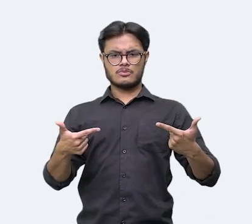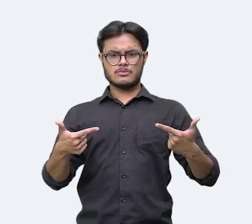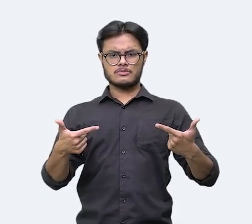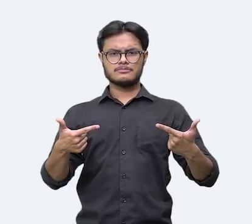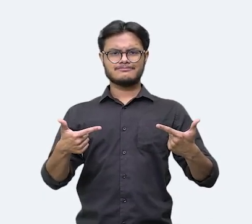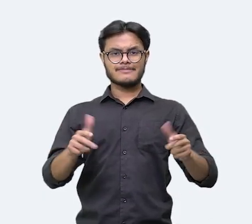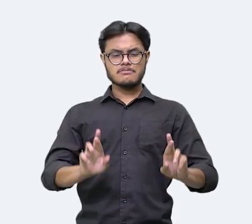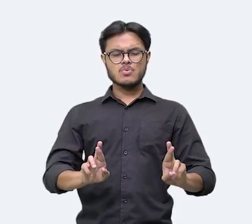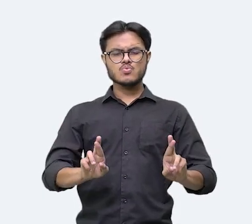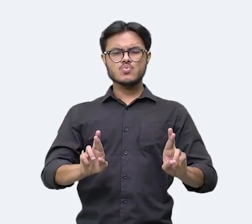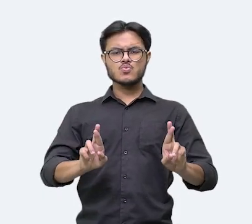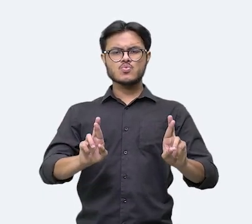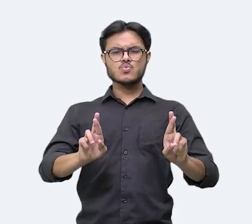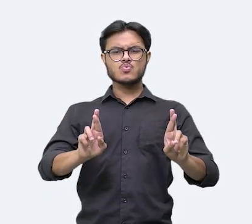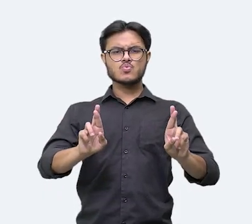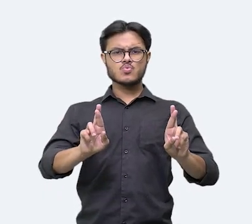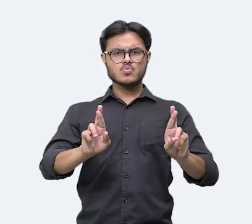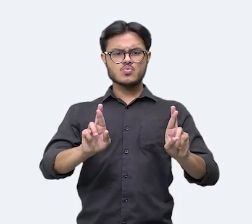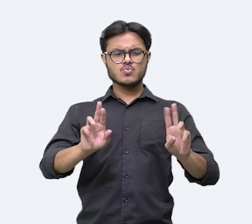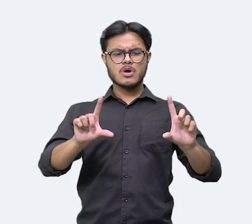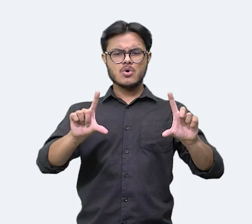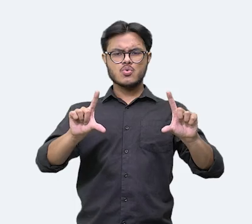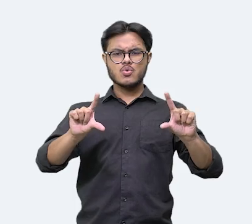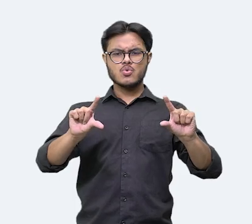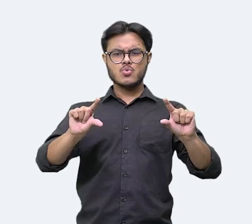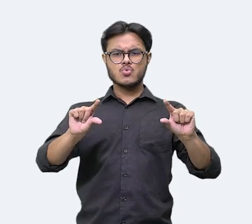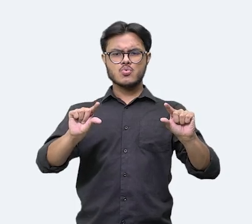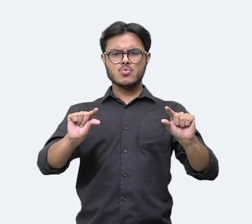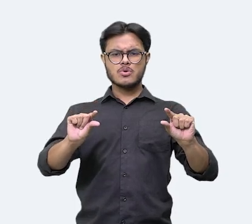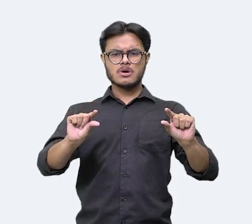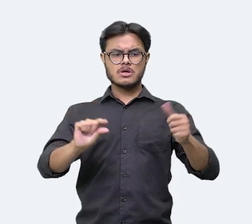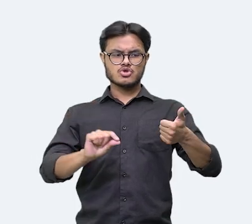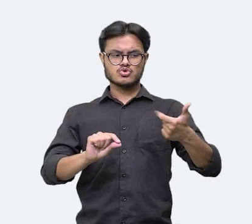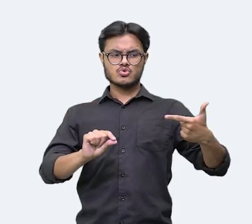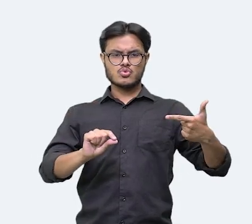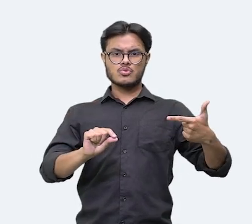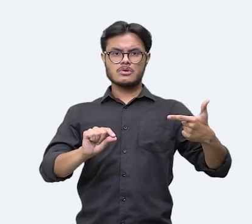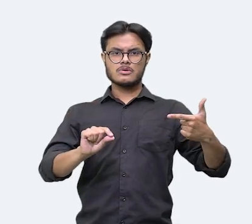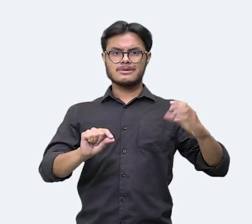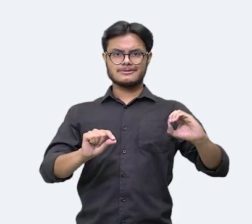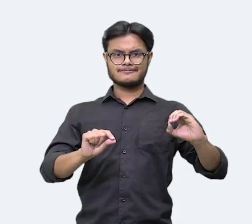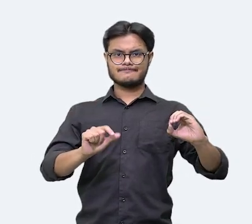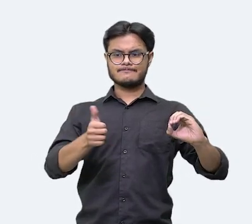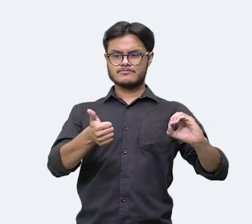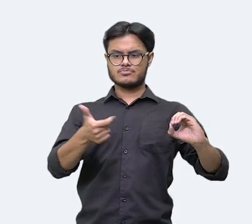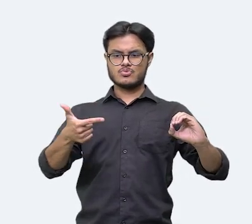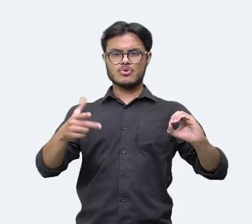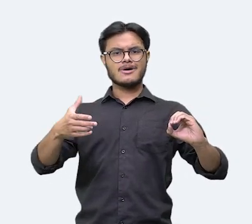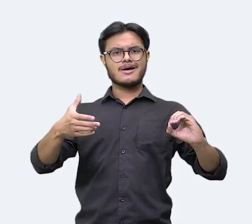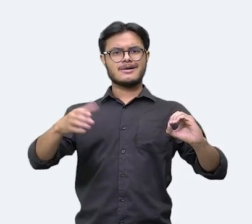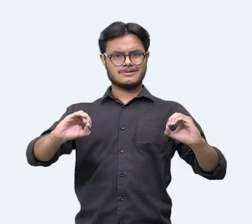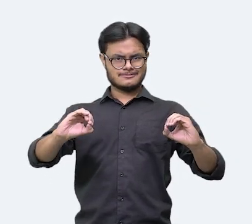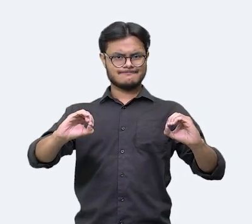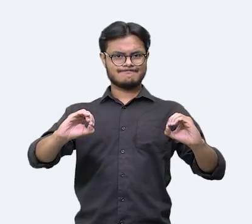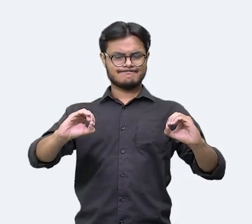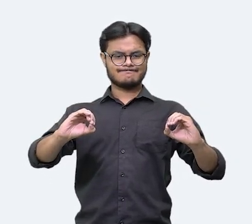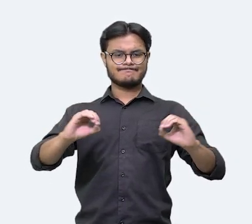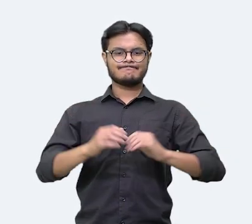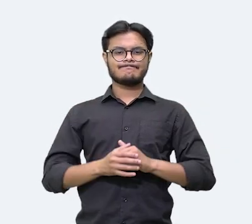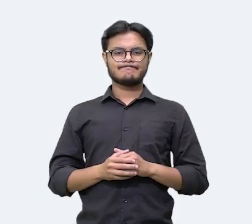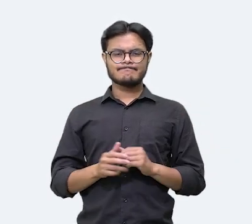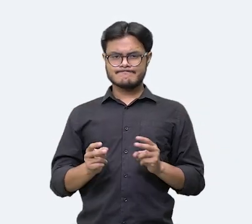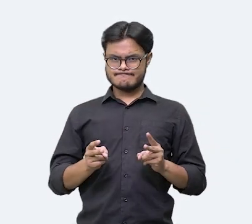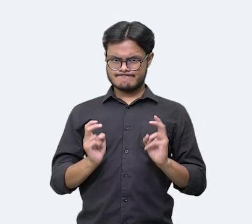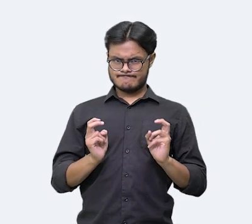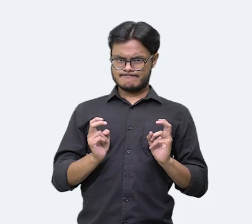passa no resistor, a energia diminui, vai de 12 para 0. Aqui é a mesma coisa, de 12 para 0. Então, nota que o resistor